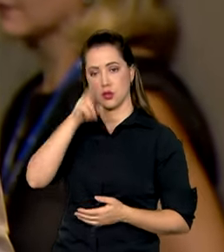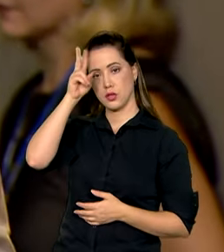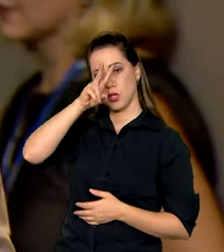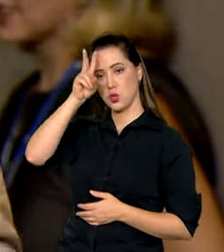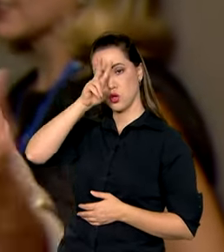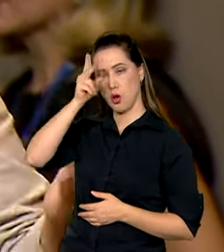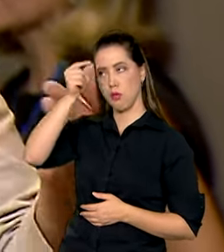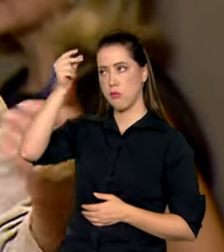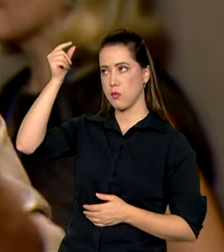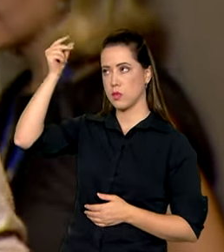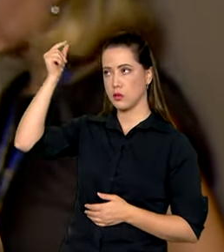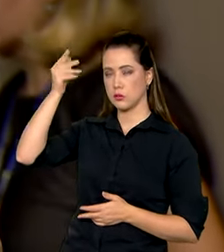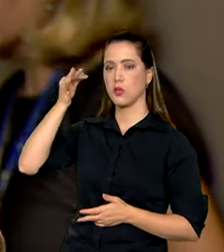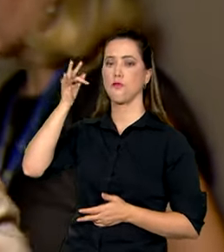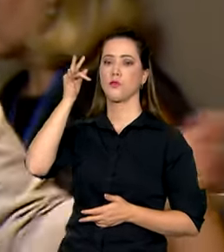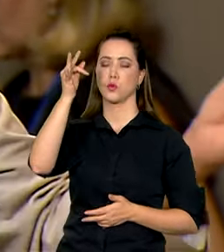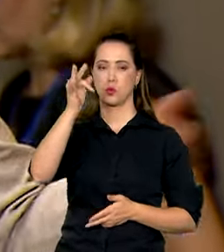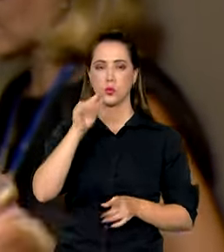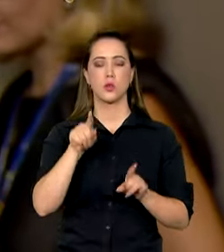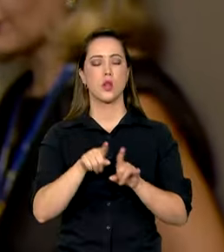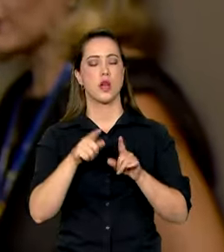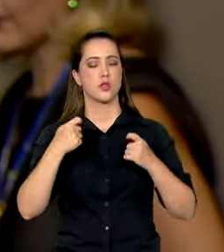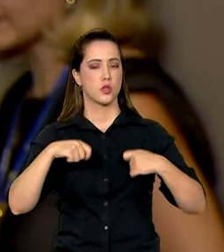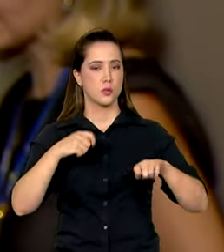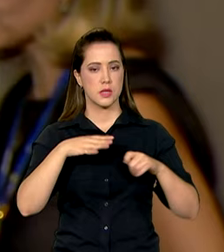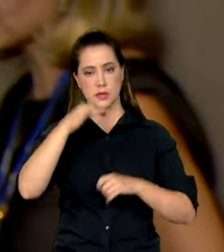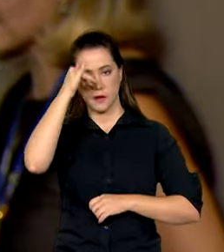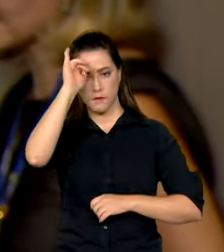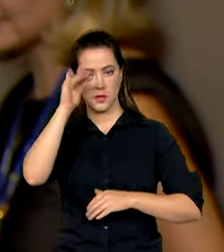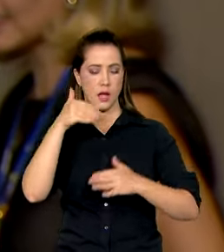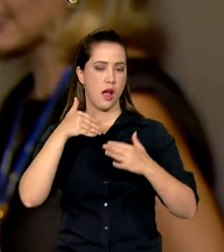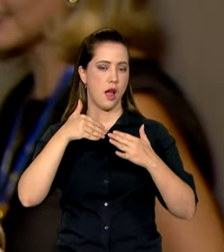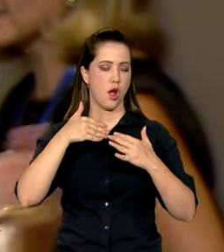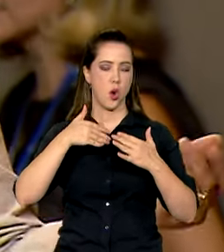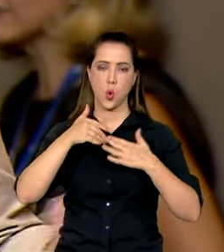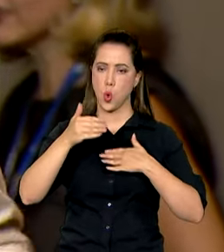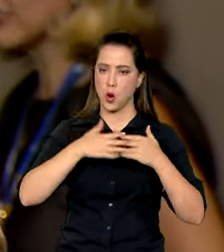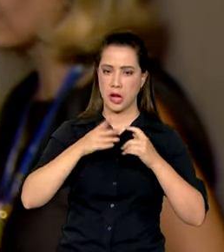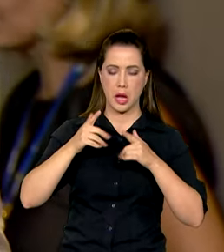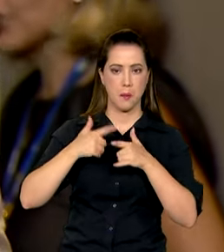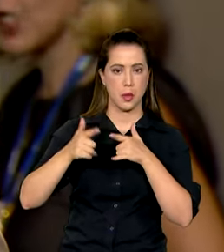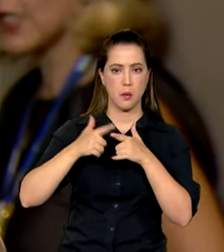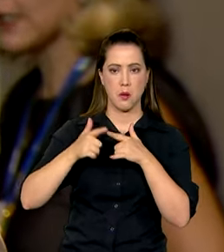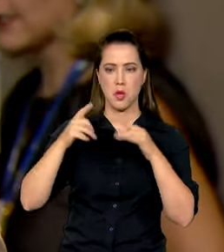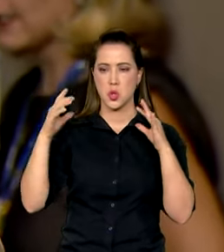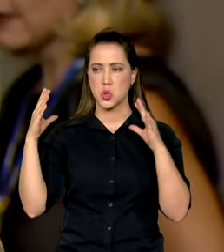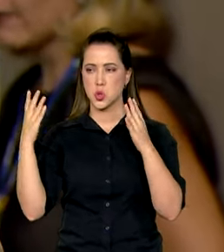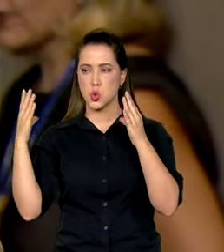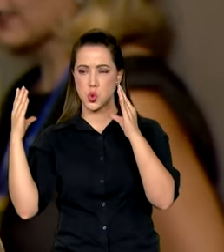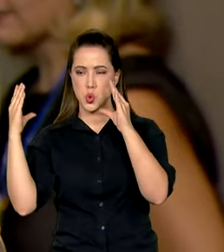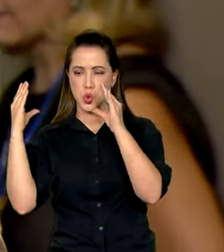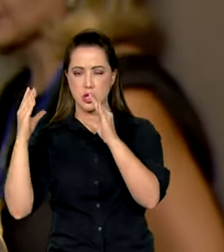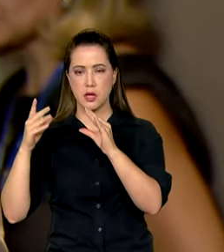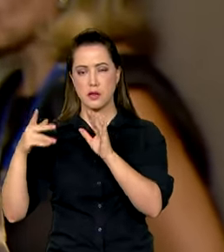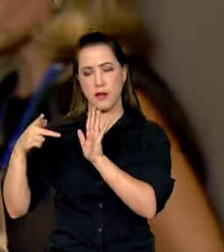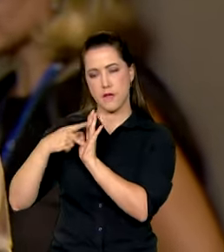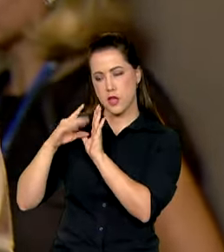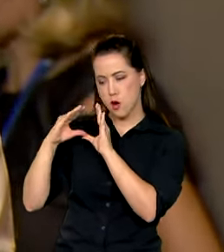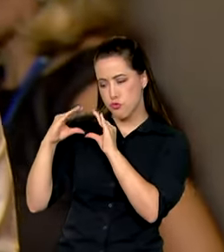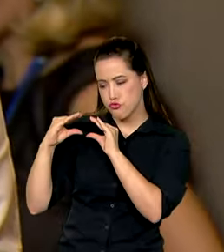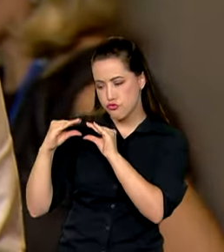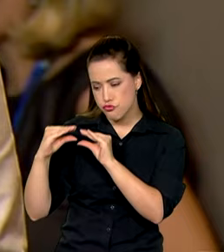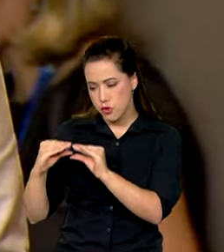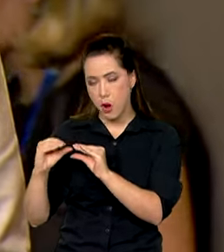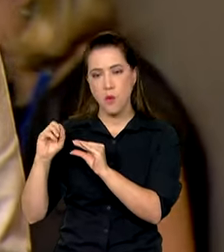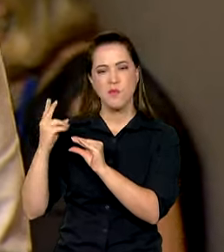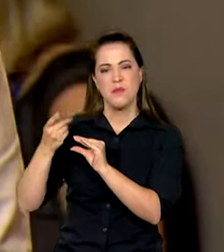né, força-tarefa contra qualquer tipo de obscurantismo e contra qualquer tipo de autoritarismo, que é o que a gente está